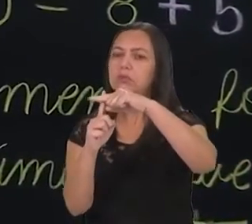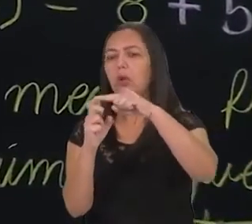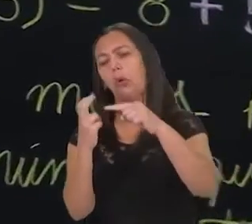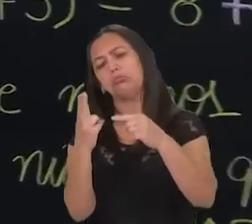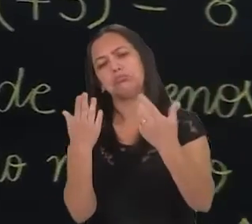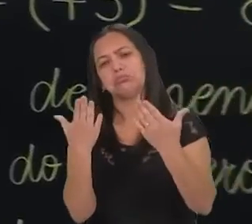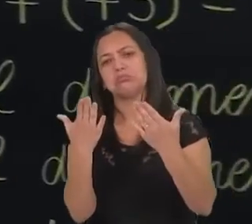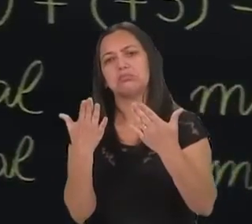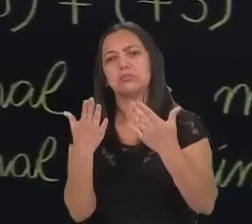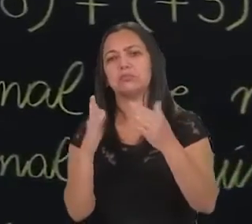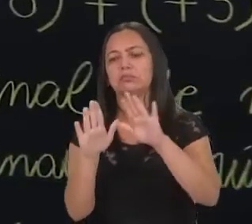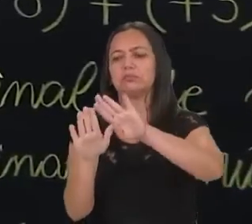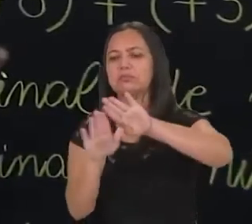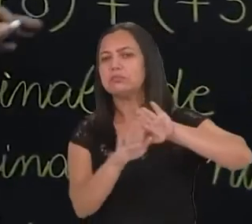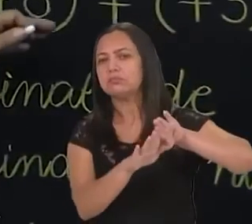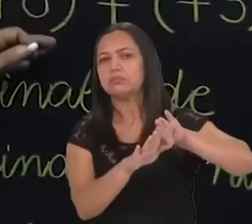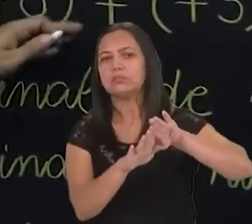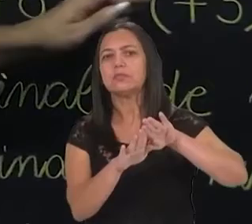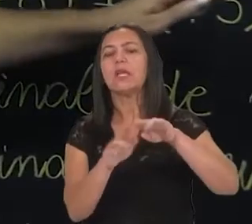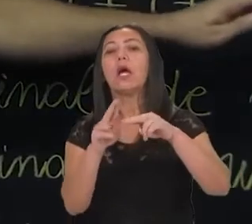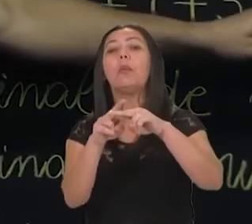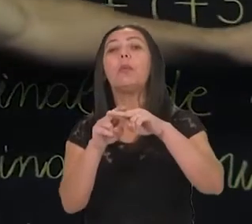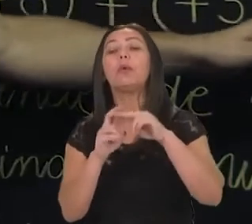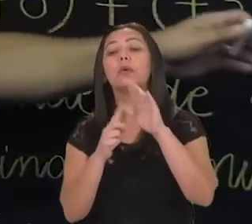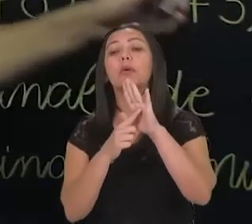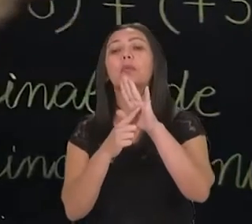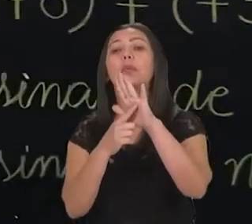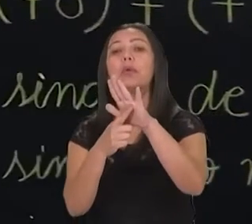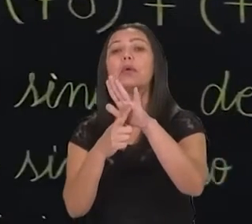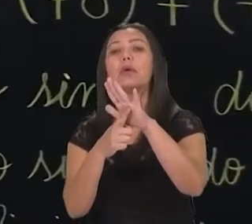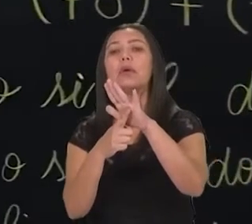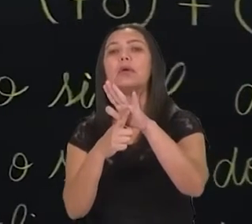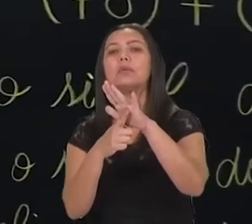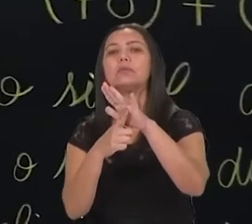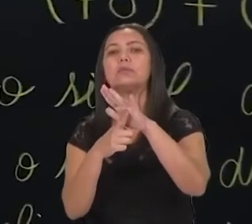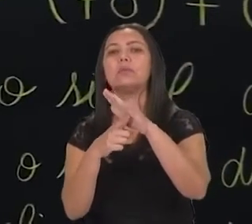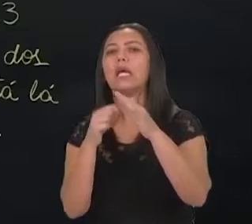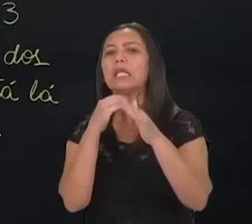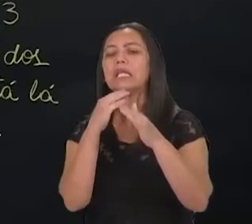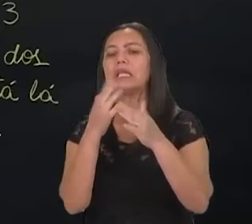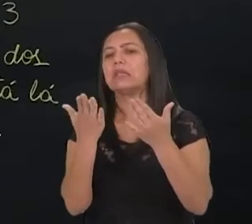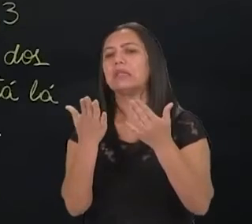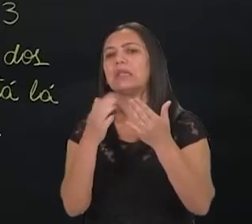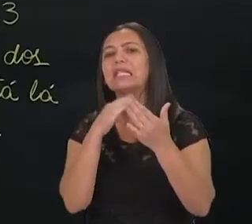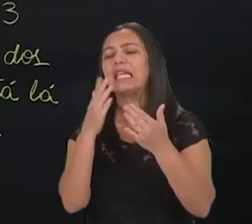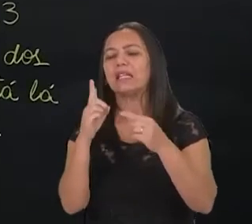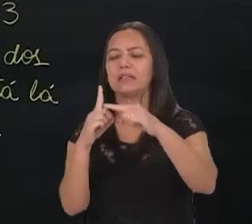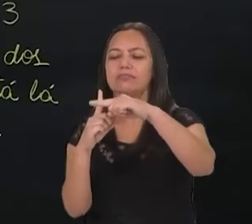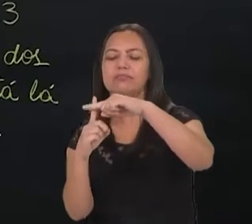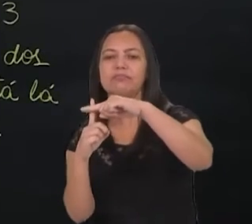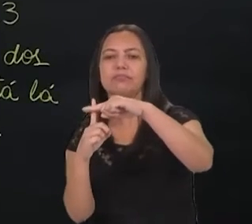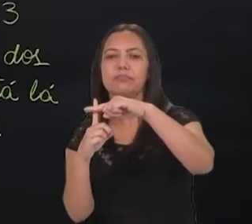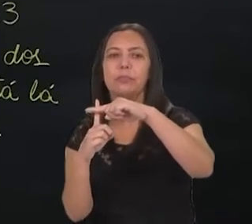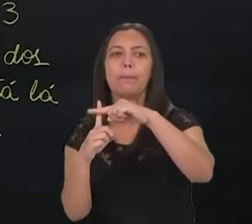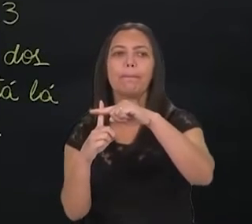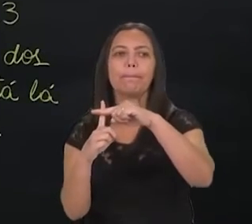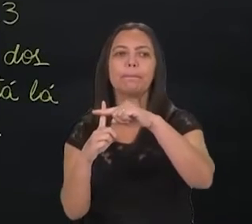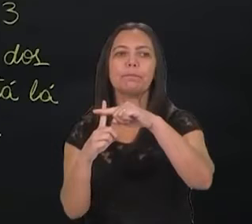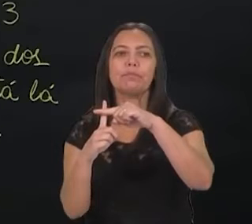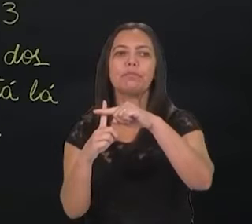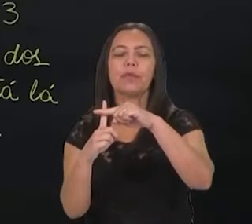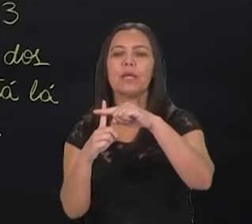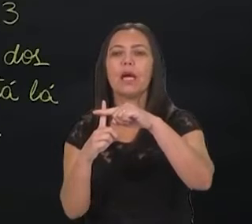tá? Geralmente não se coloca, por isso que eu coloquei aqui no exemplo desta maneira, perfeito? Segundo, olha